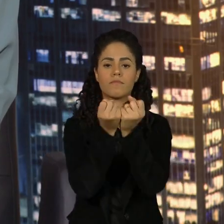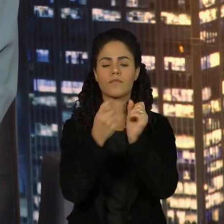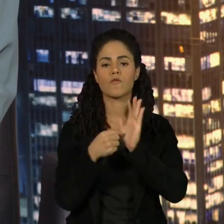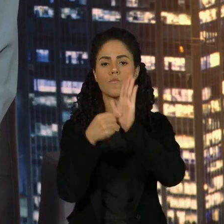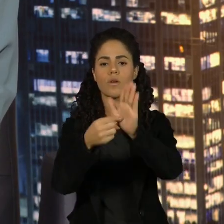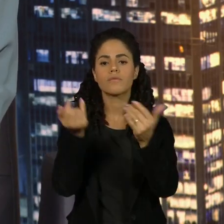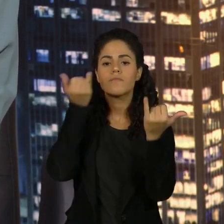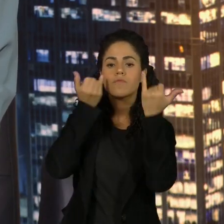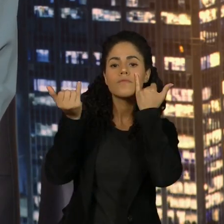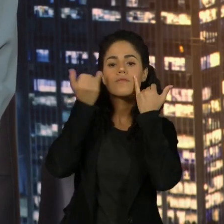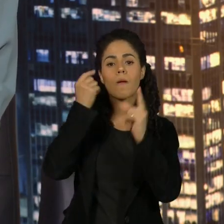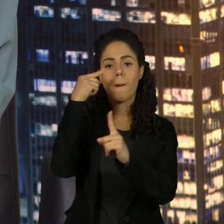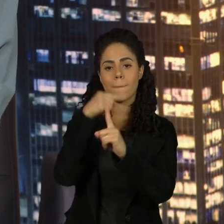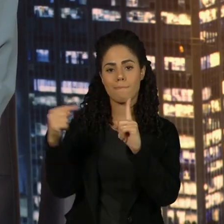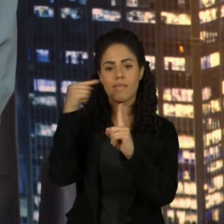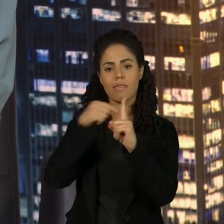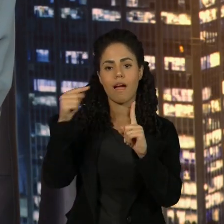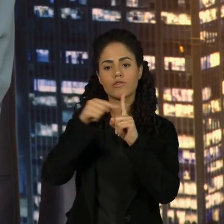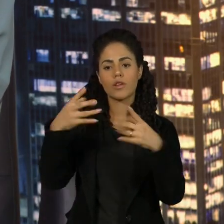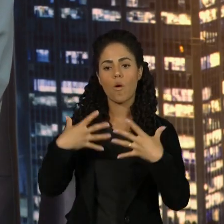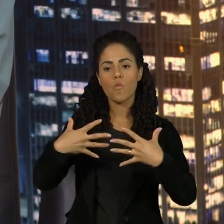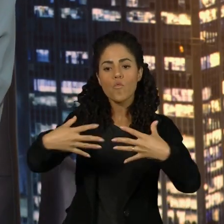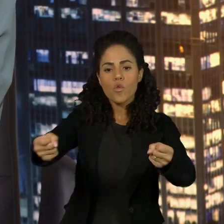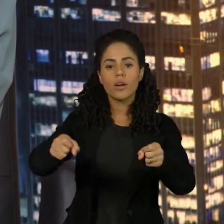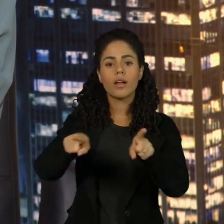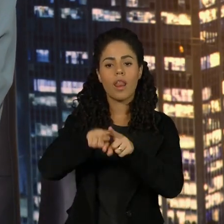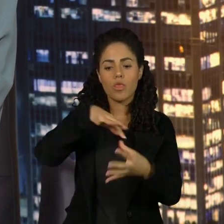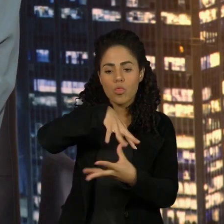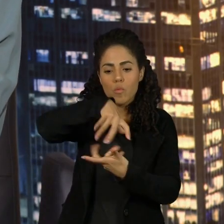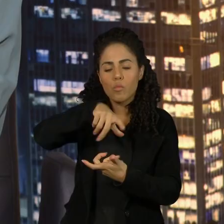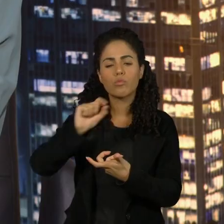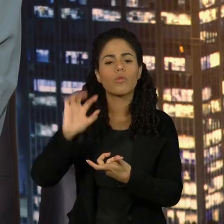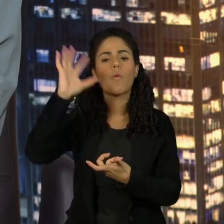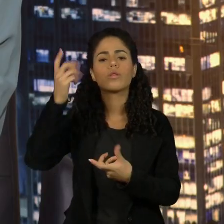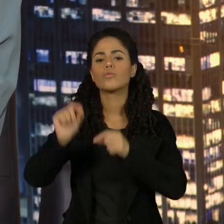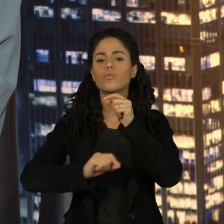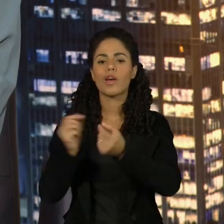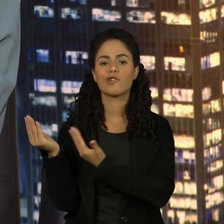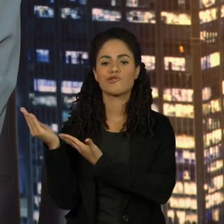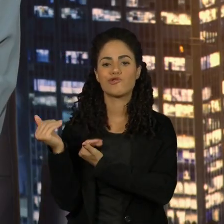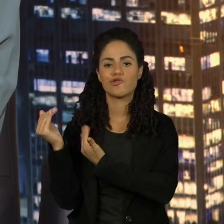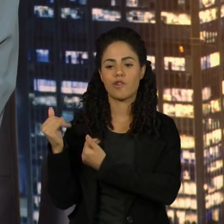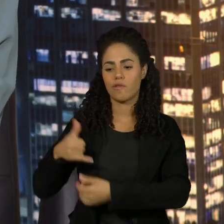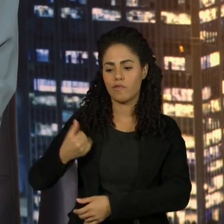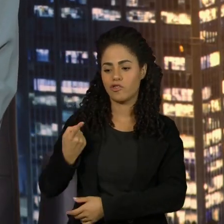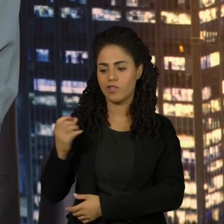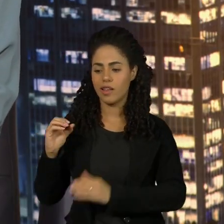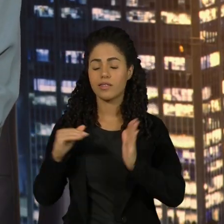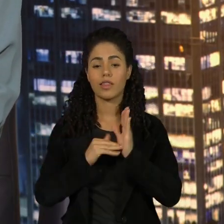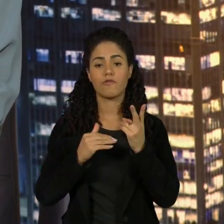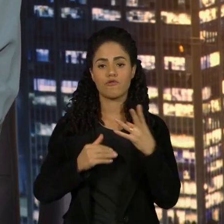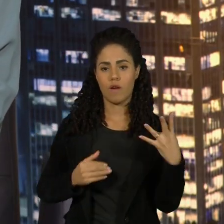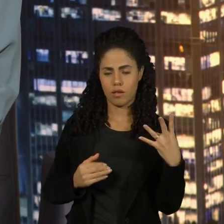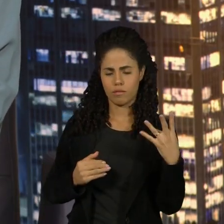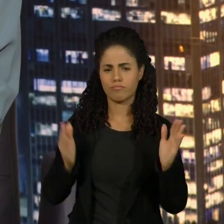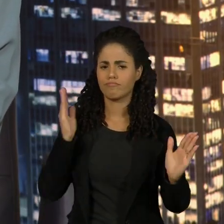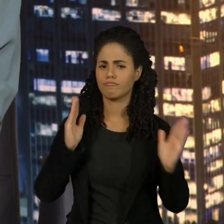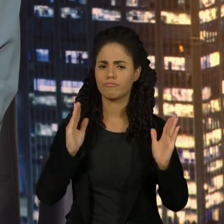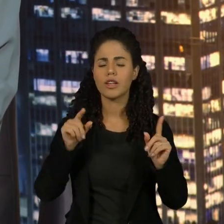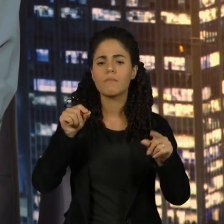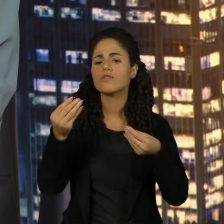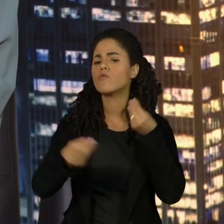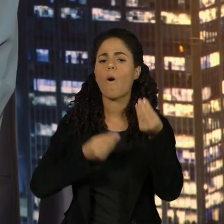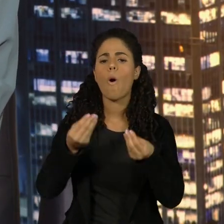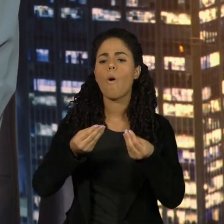Saúde, metade das infecções por HIV no mundo acontece em jovens entre 10 e 24 anos. Para falar com esse